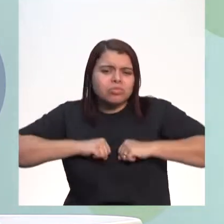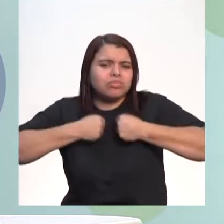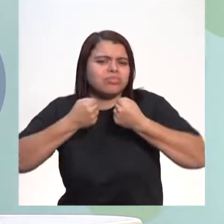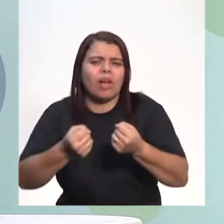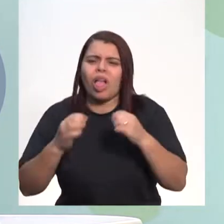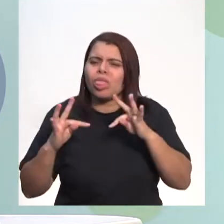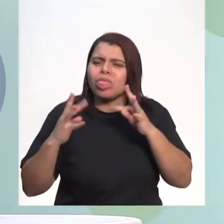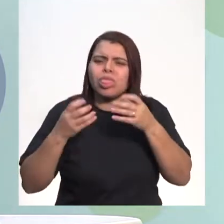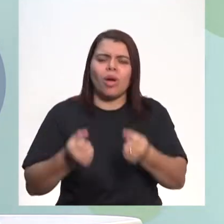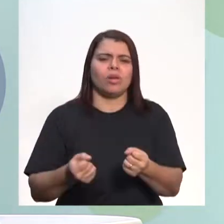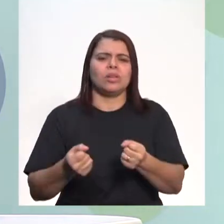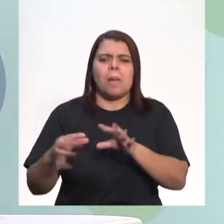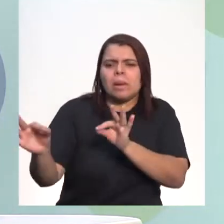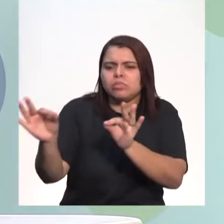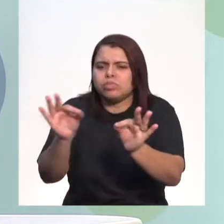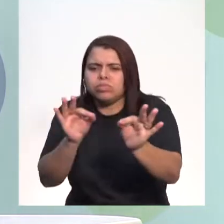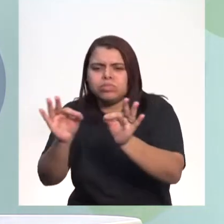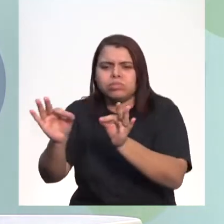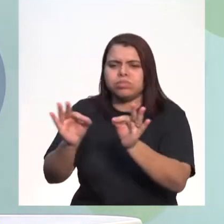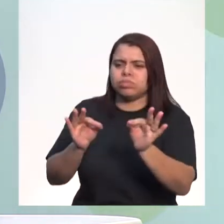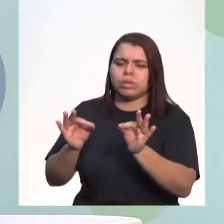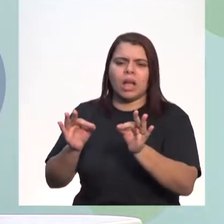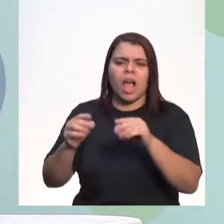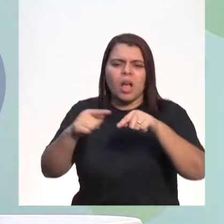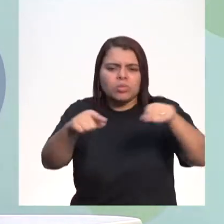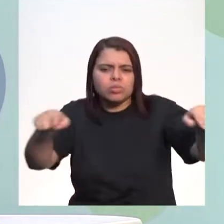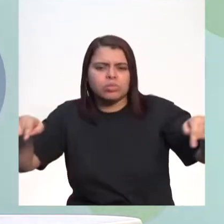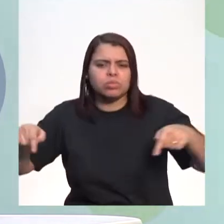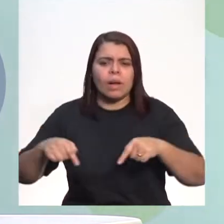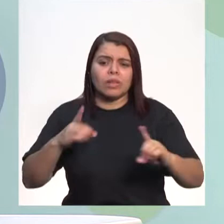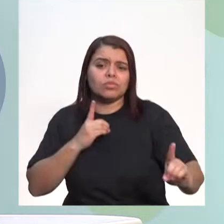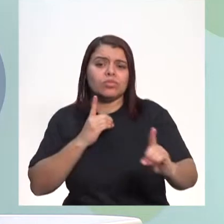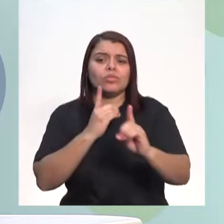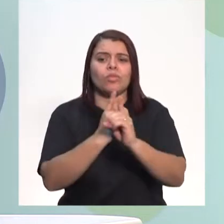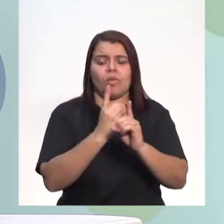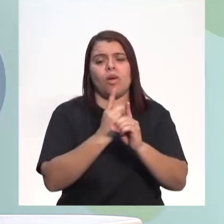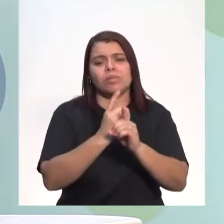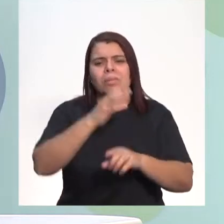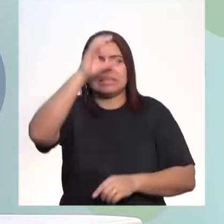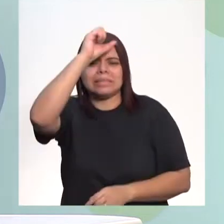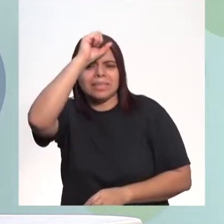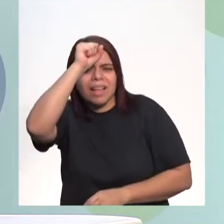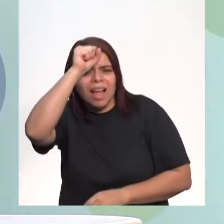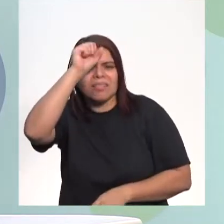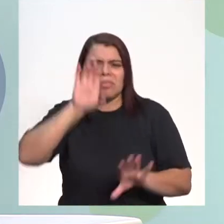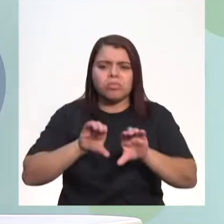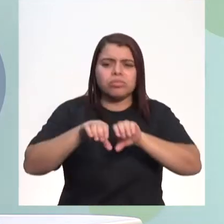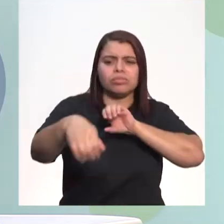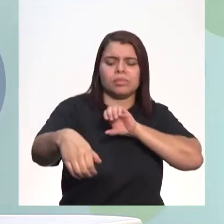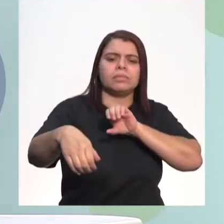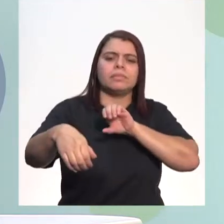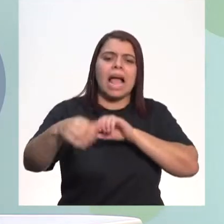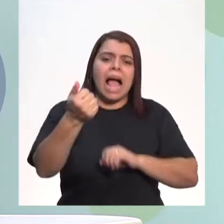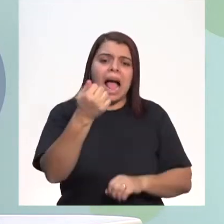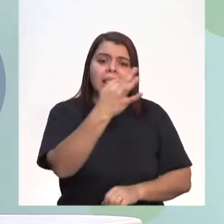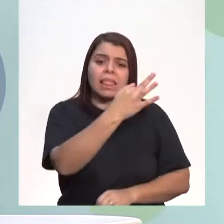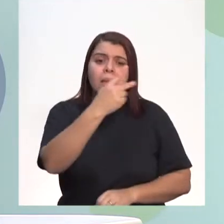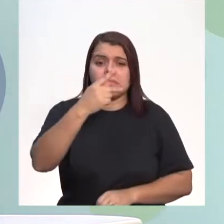qualifique cada vez mais esse nosso espaço de encontro para estudo e formação. Então, a TPC,